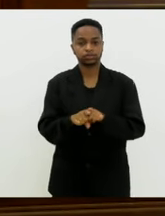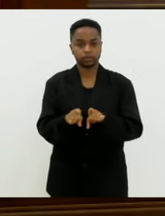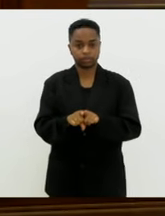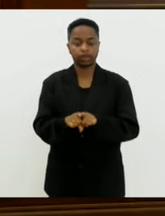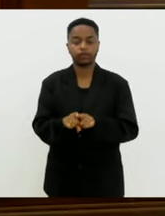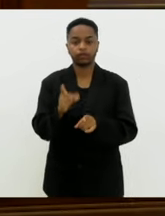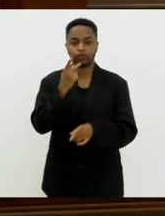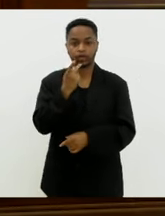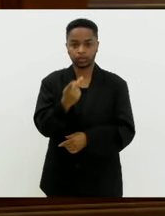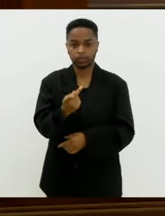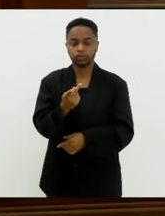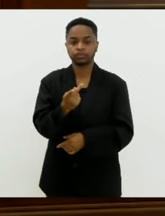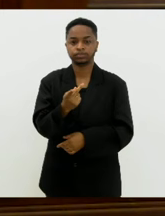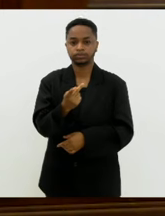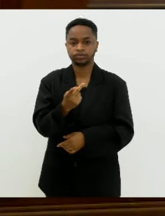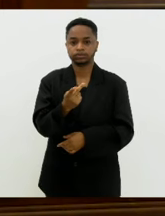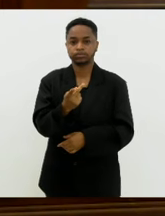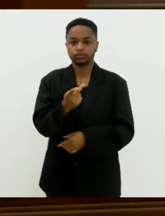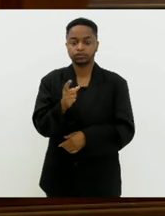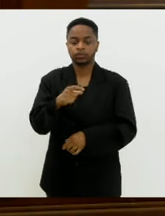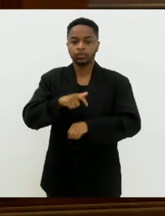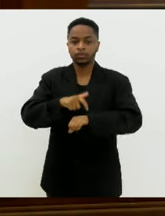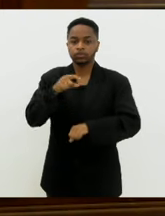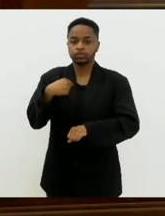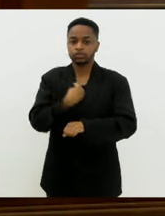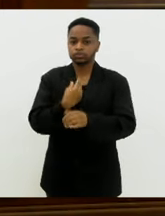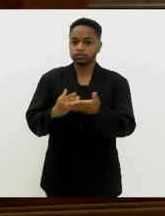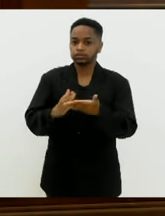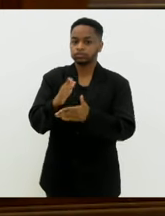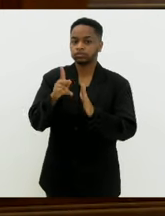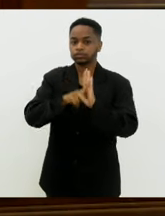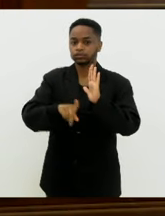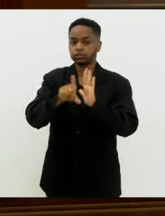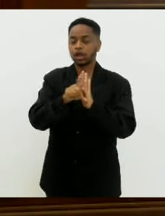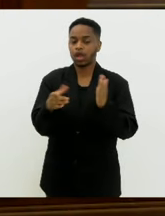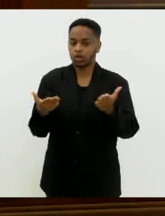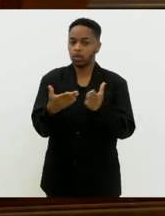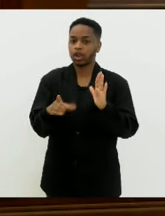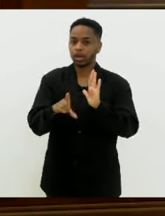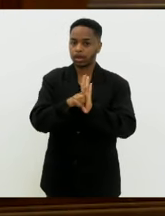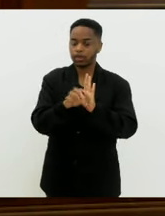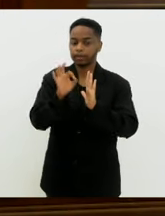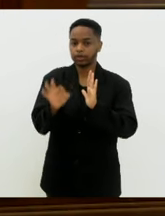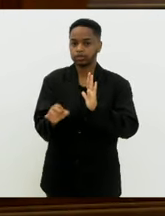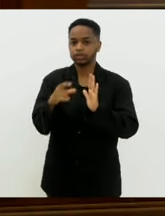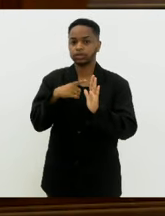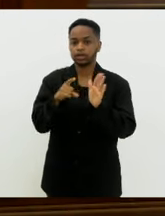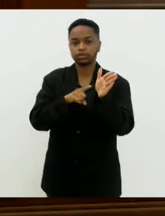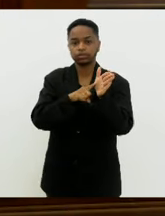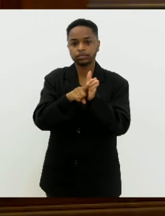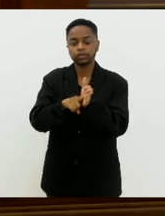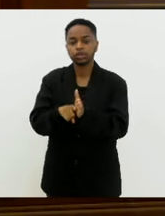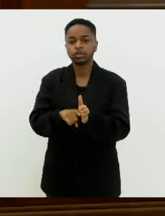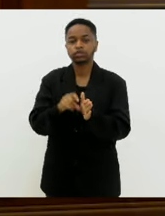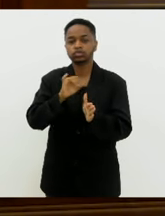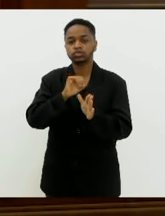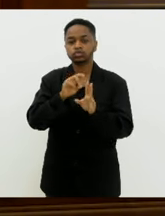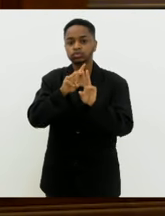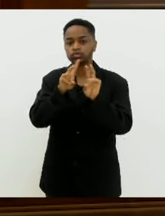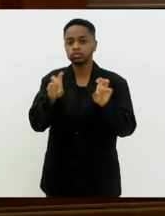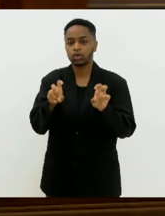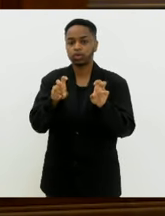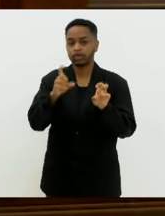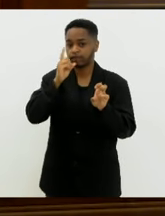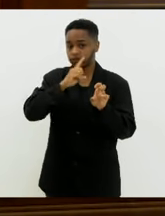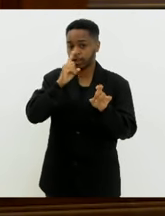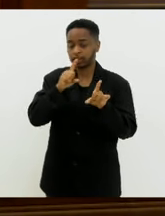comentar quando nós aprovamos o meu projeto de lei, agora a lei que institui o censo de déficit e inadequação